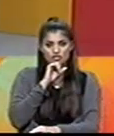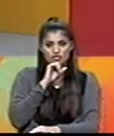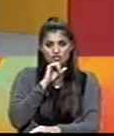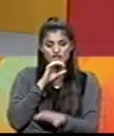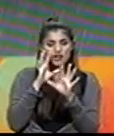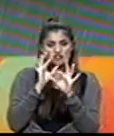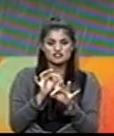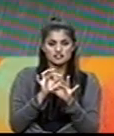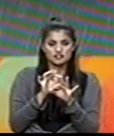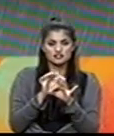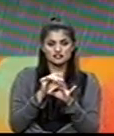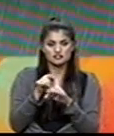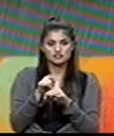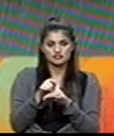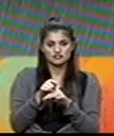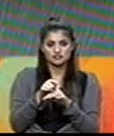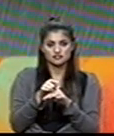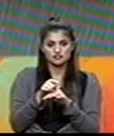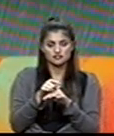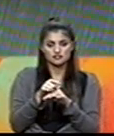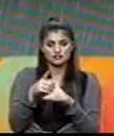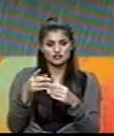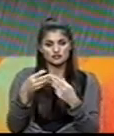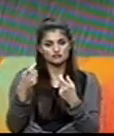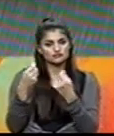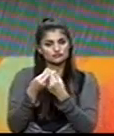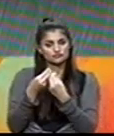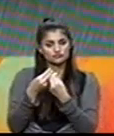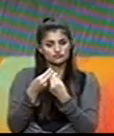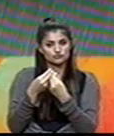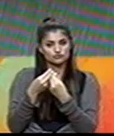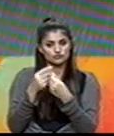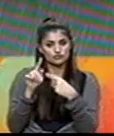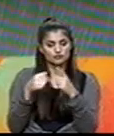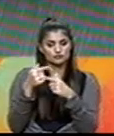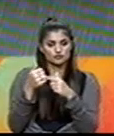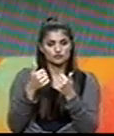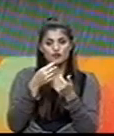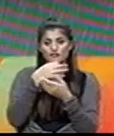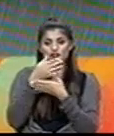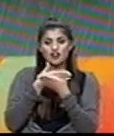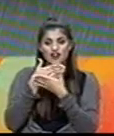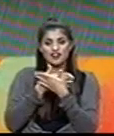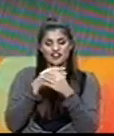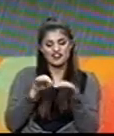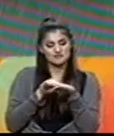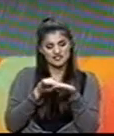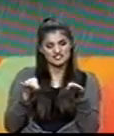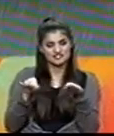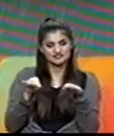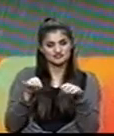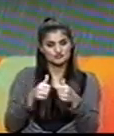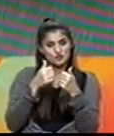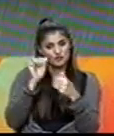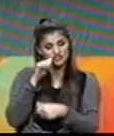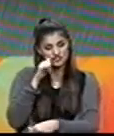depois com um pequeno chutney acompanhado. Ah, melhor e ainda. E depois uma boa conversa à volta da mesa. Mas a mim não. Com um bom